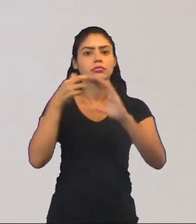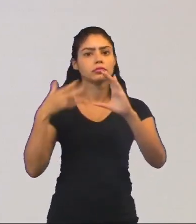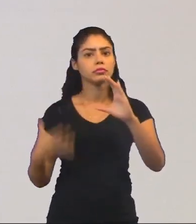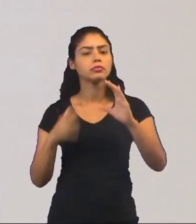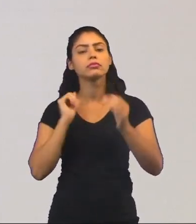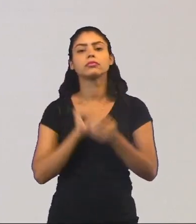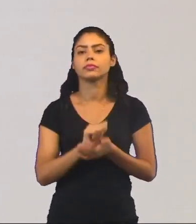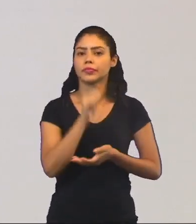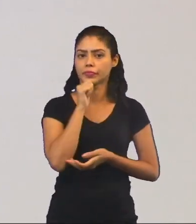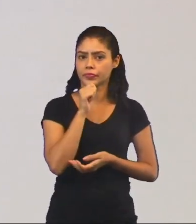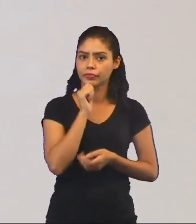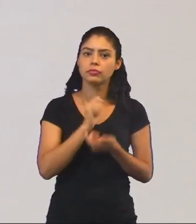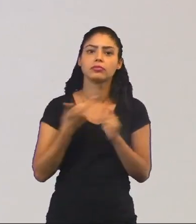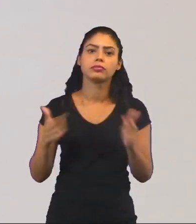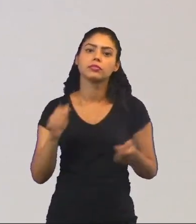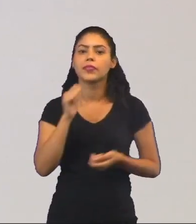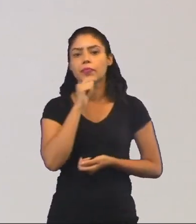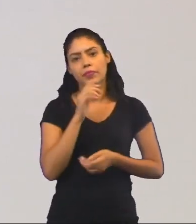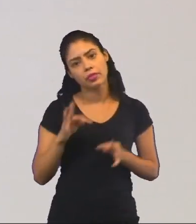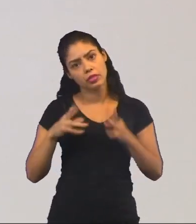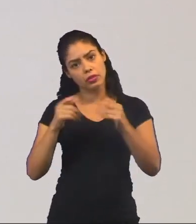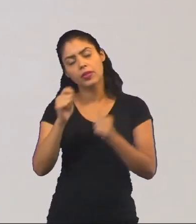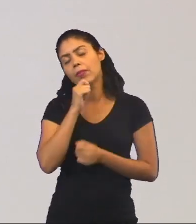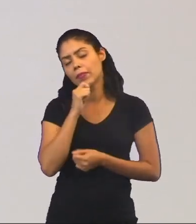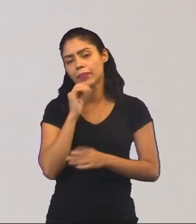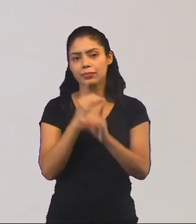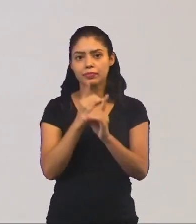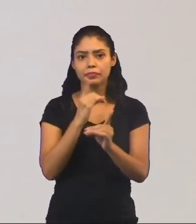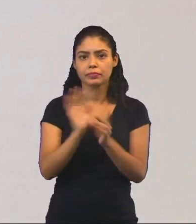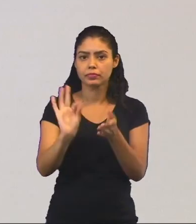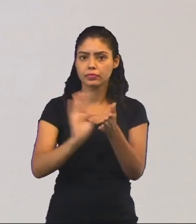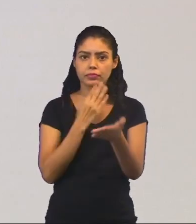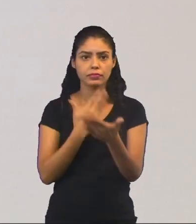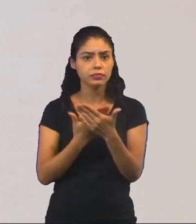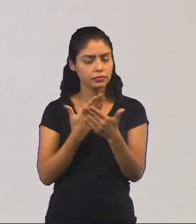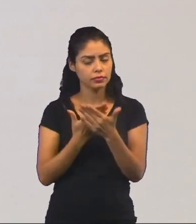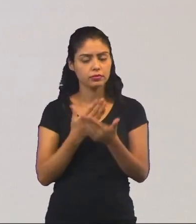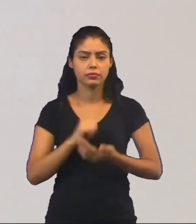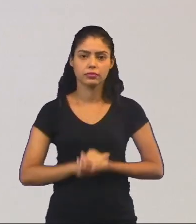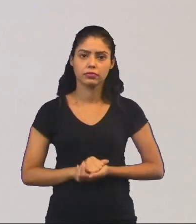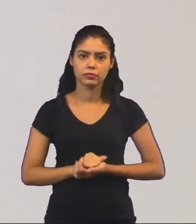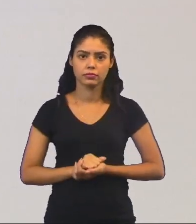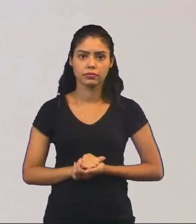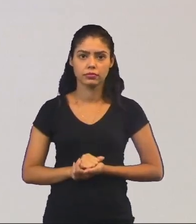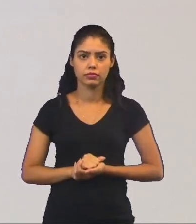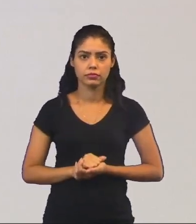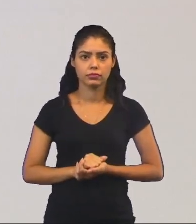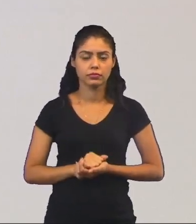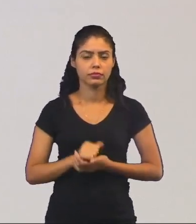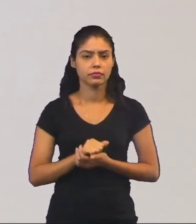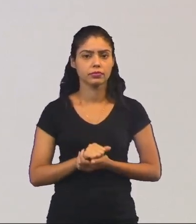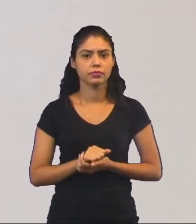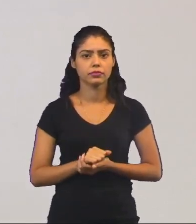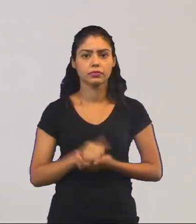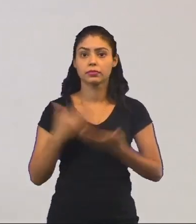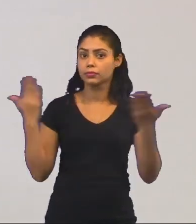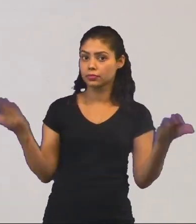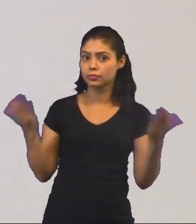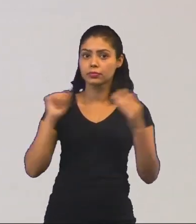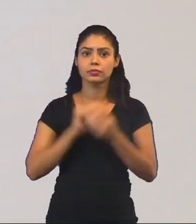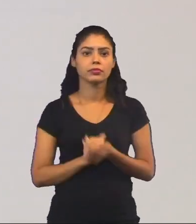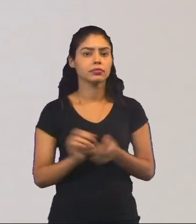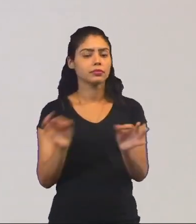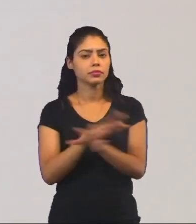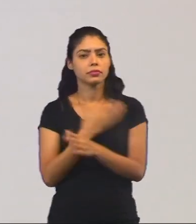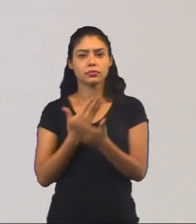ter maior diversidade, mas nem todas ainda foram encontradas, estudadas e catalogadas pelos estudiosos. Portanto, a